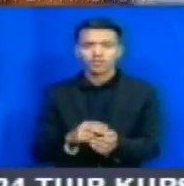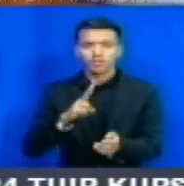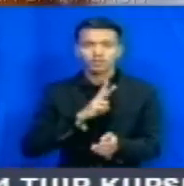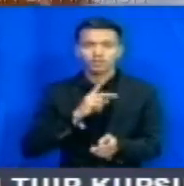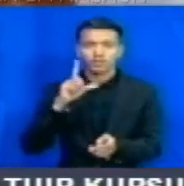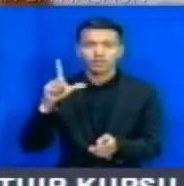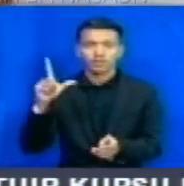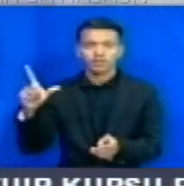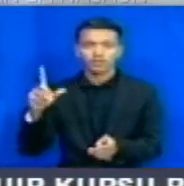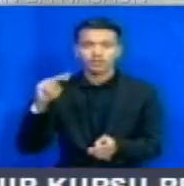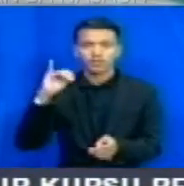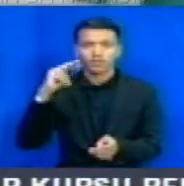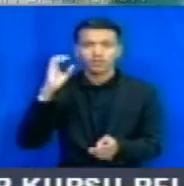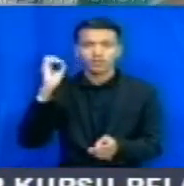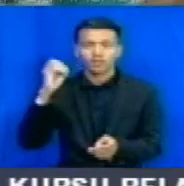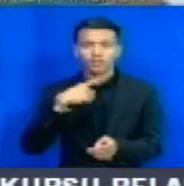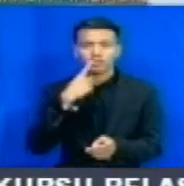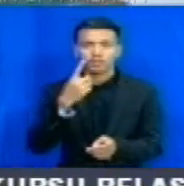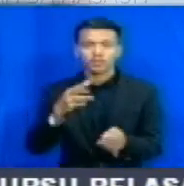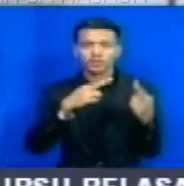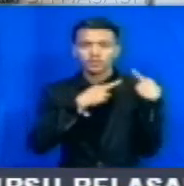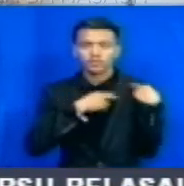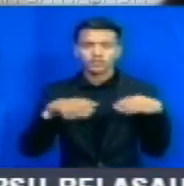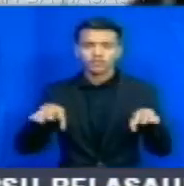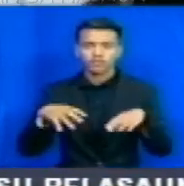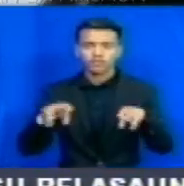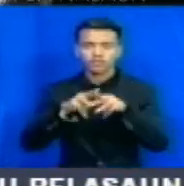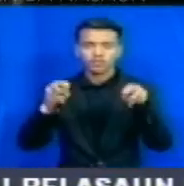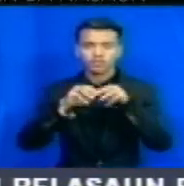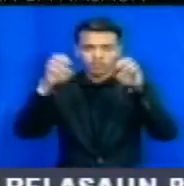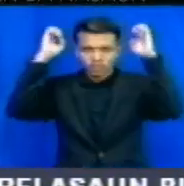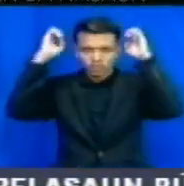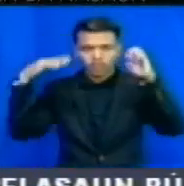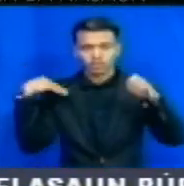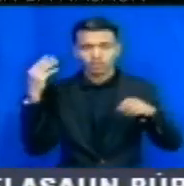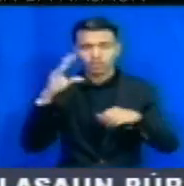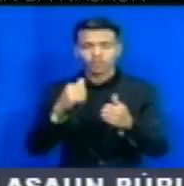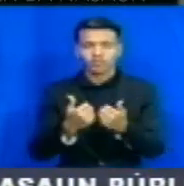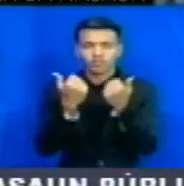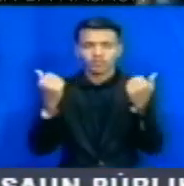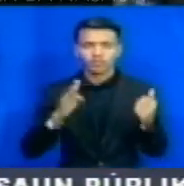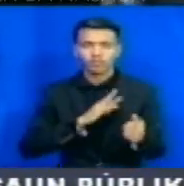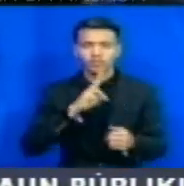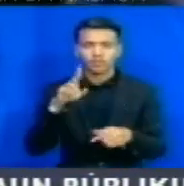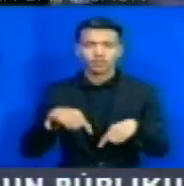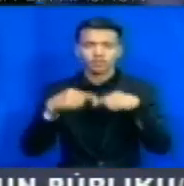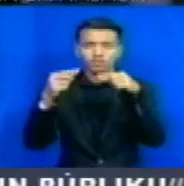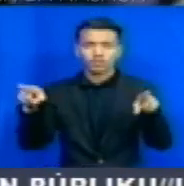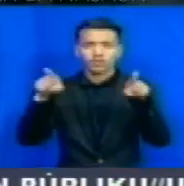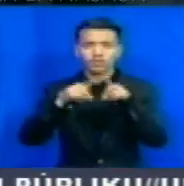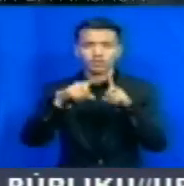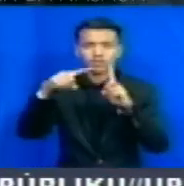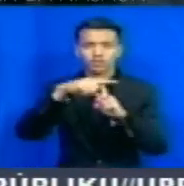Venilale, Domingos Ximenes Pereira, informa. Na nebe Serviço Municipal de Educação e Juventude e Desporto Bocau, FO, Canessan Cruz, nebe